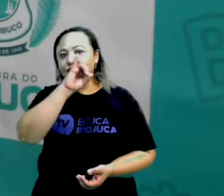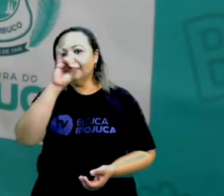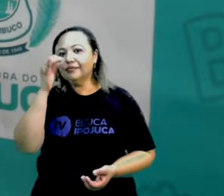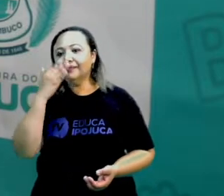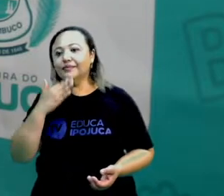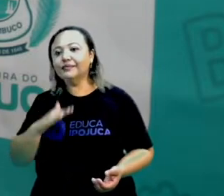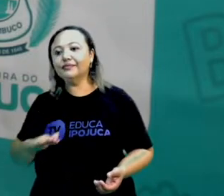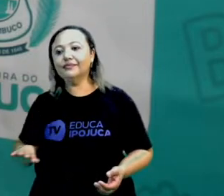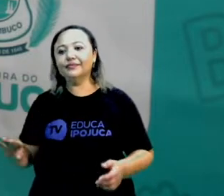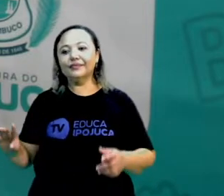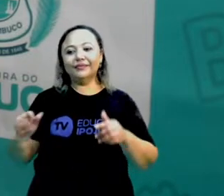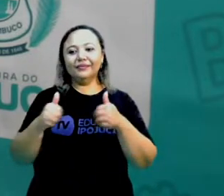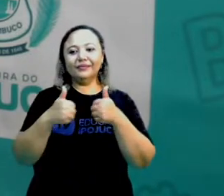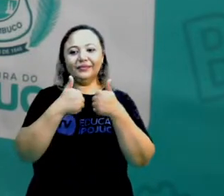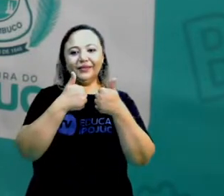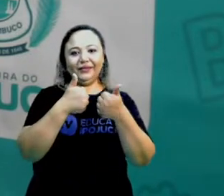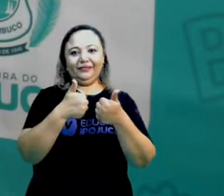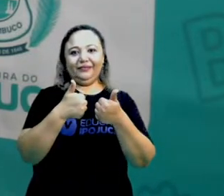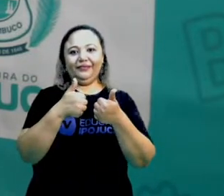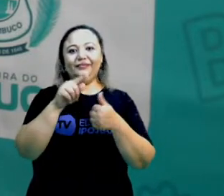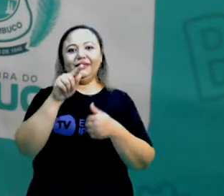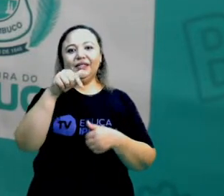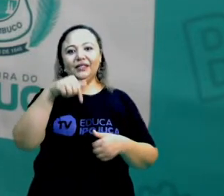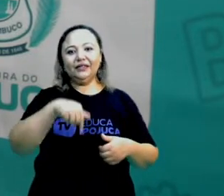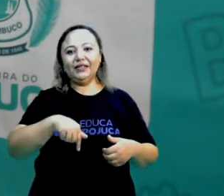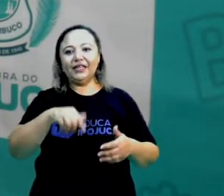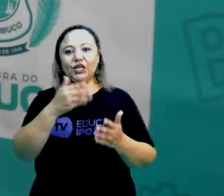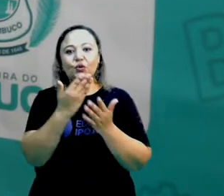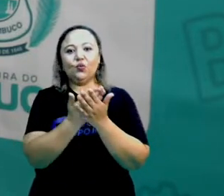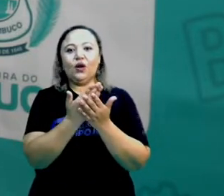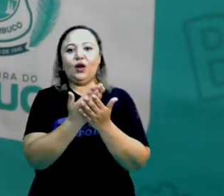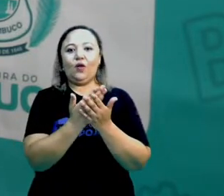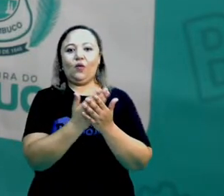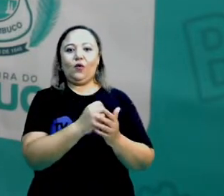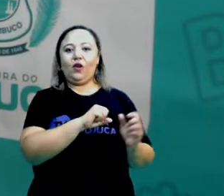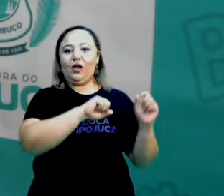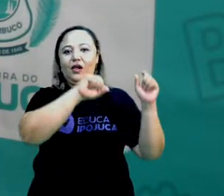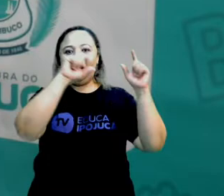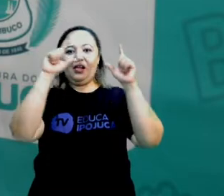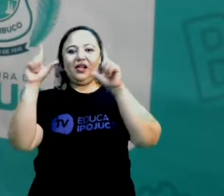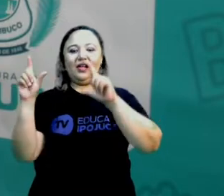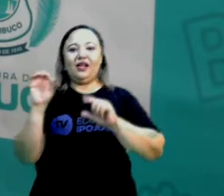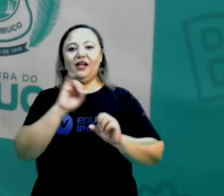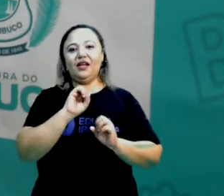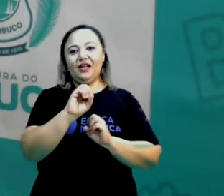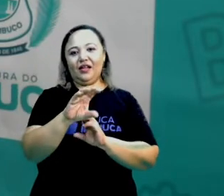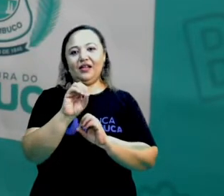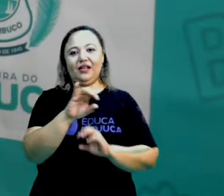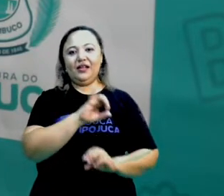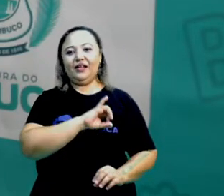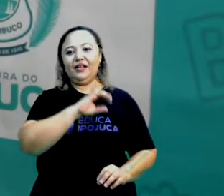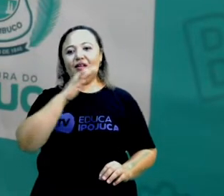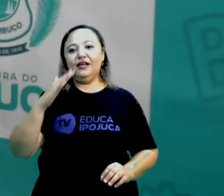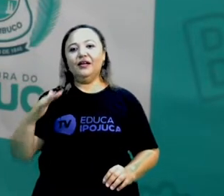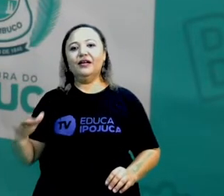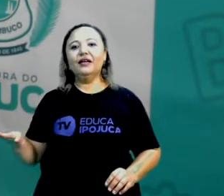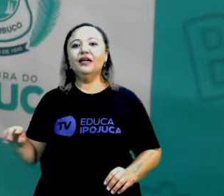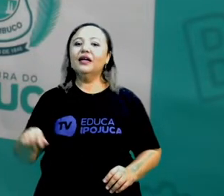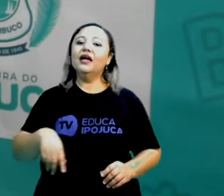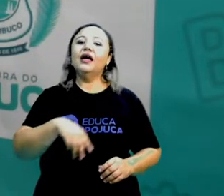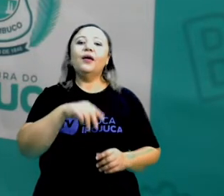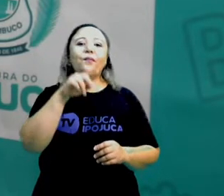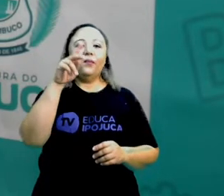Olá, criançadas, tudo bem com vocês? Estamos em mais uma aula do projeto Eduque Pojuca. Quem vos fala aqui é